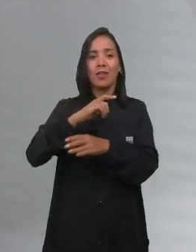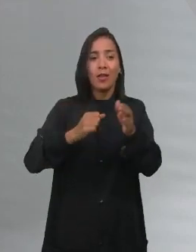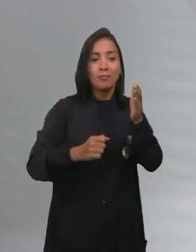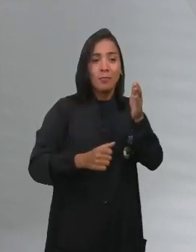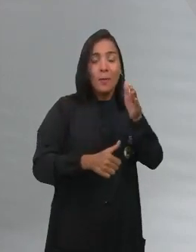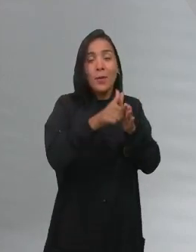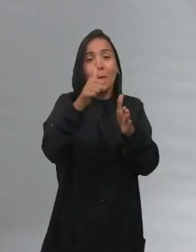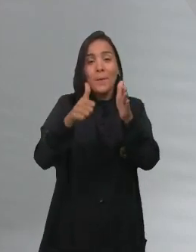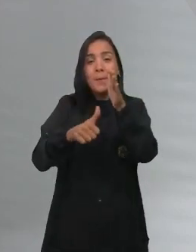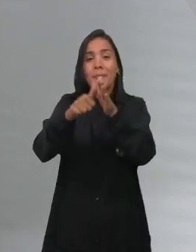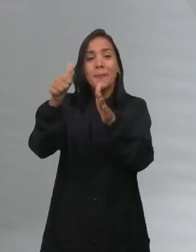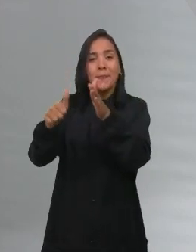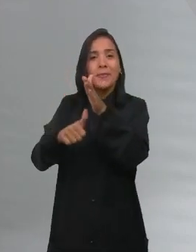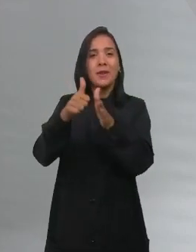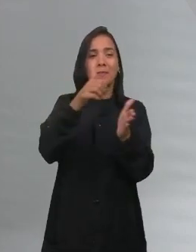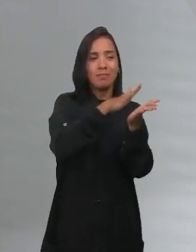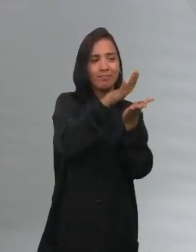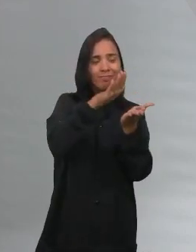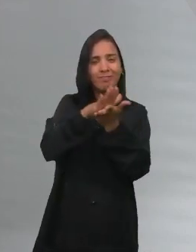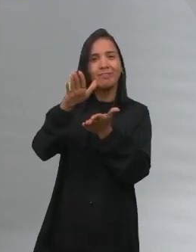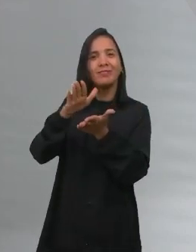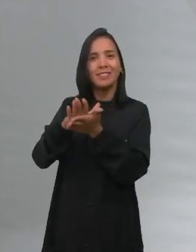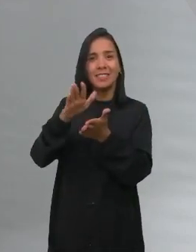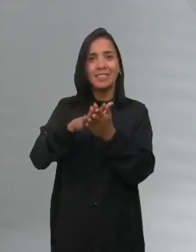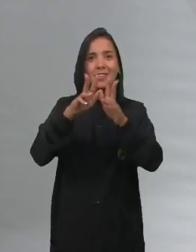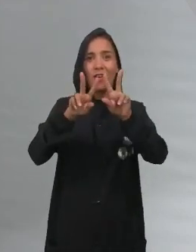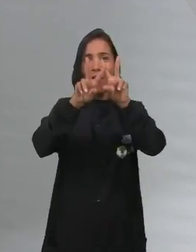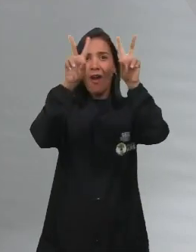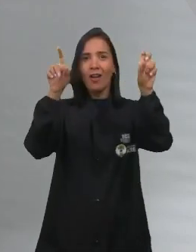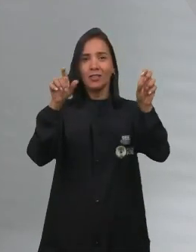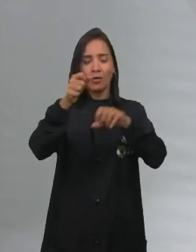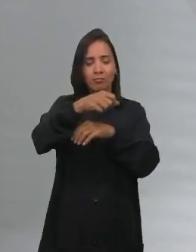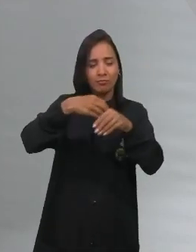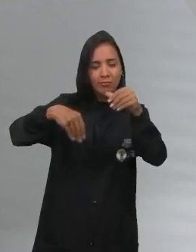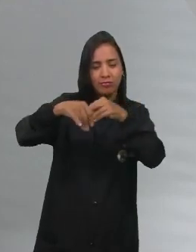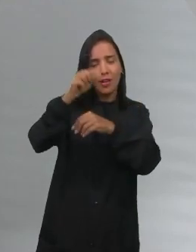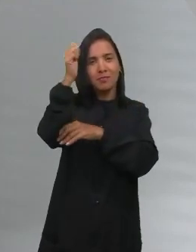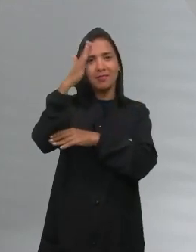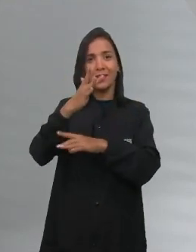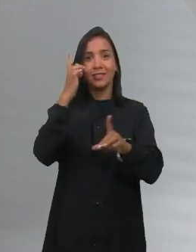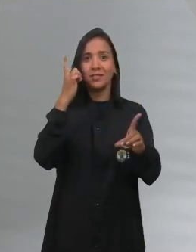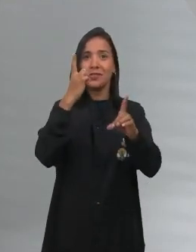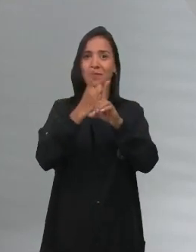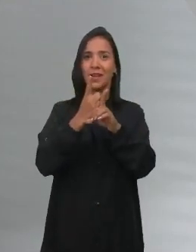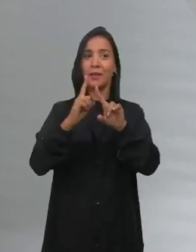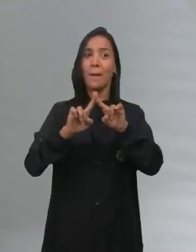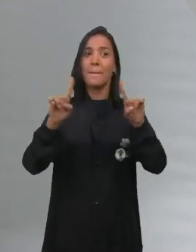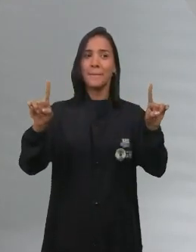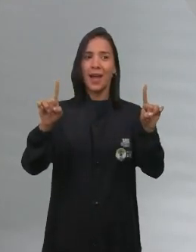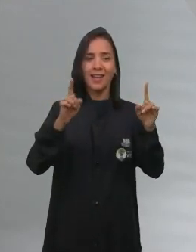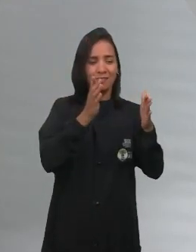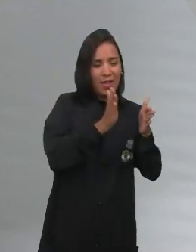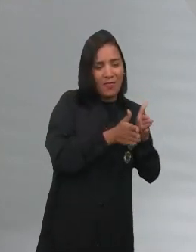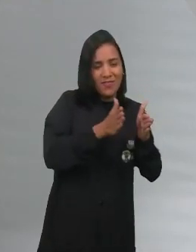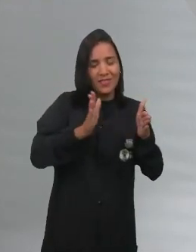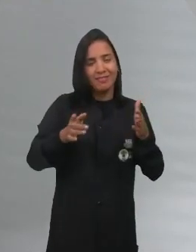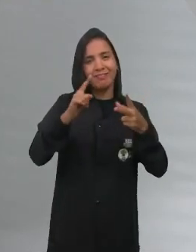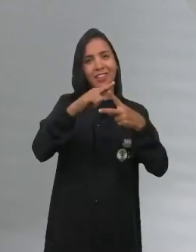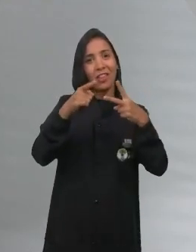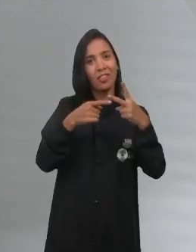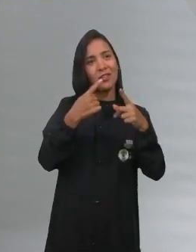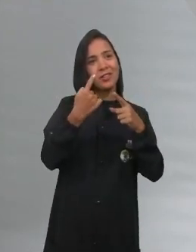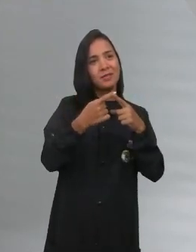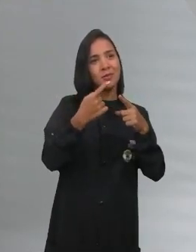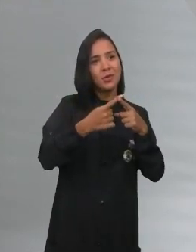terra descoberta. Então, como eu dividi na tela para vocês aí em dois momentos. O primeiro momento é